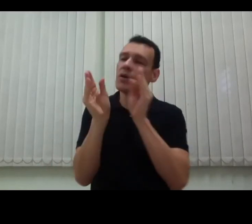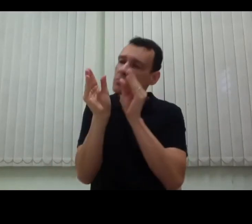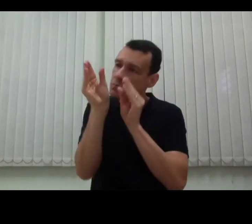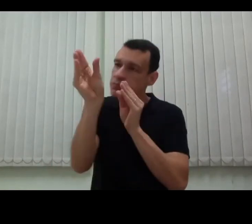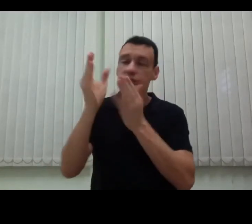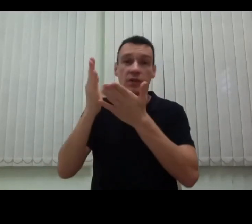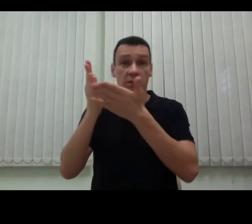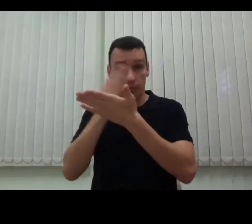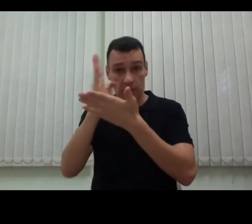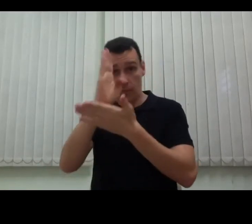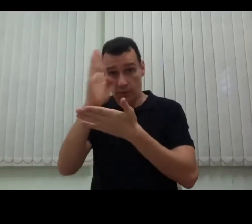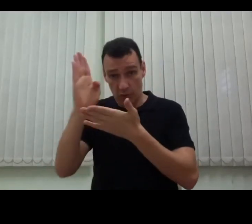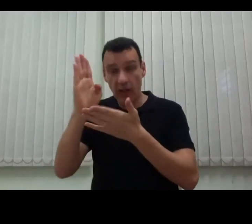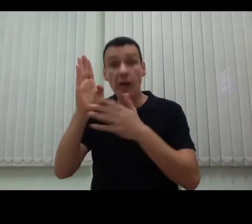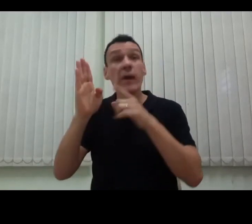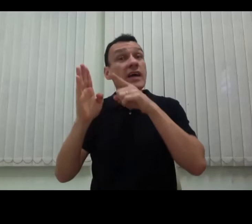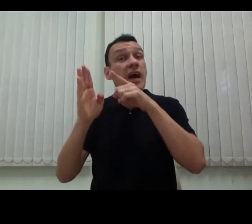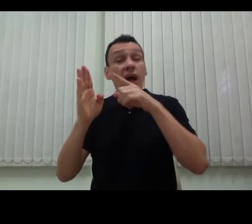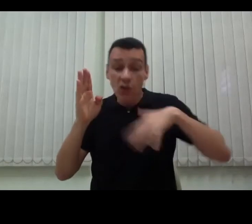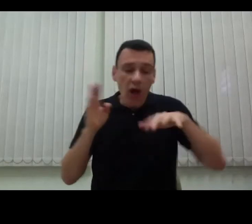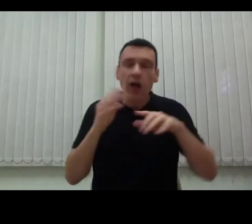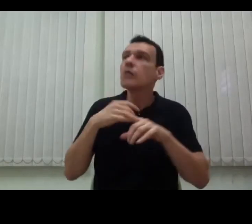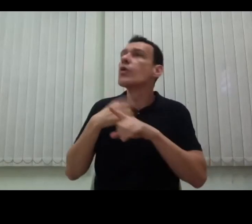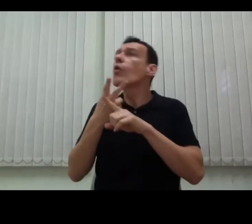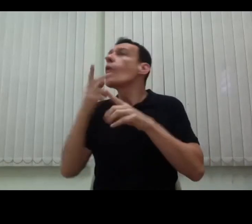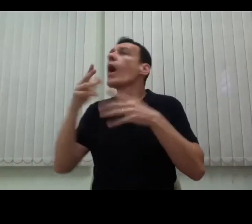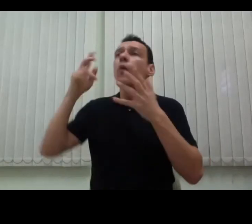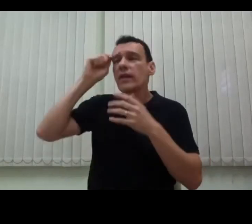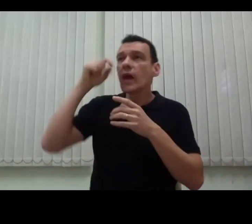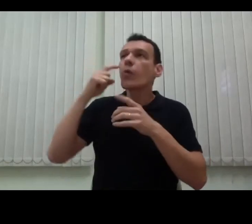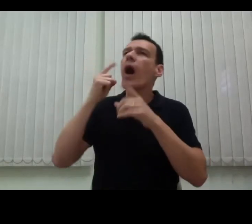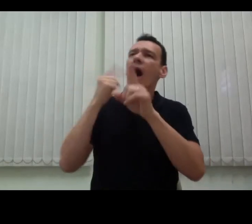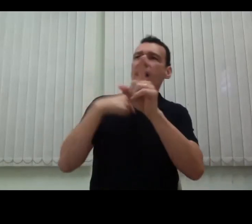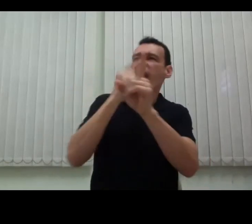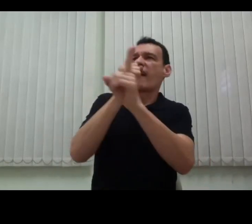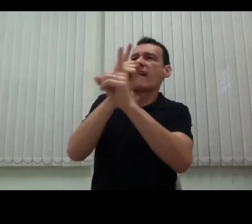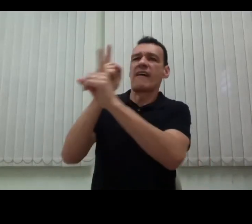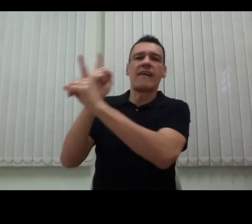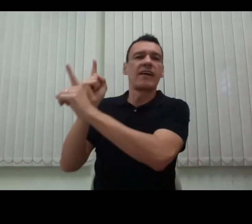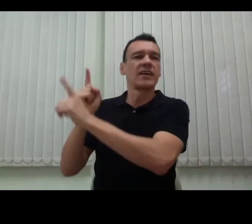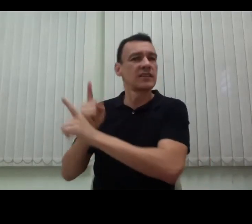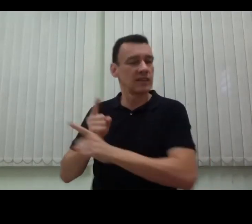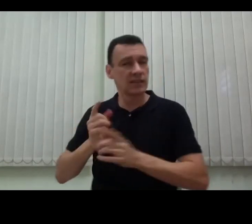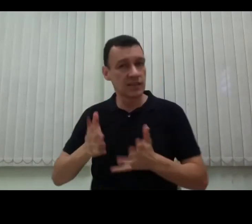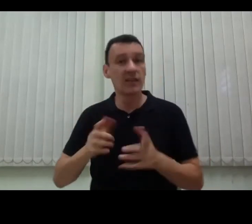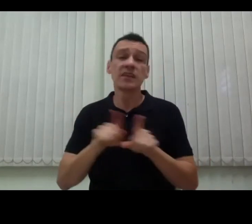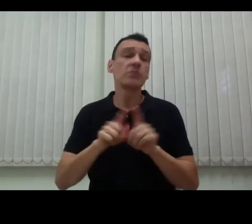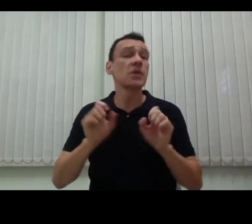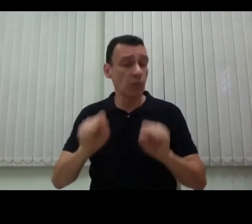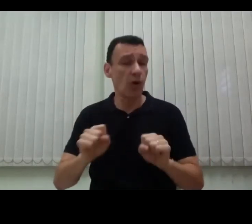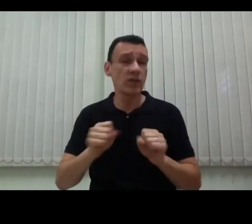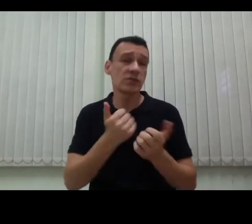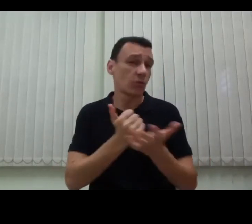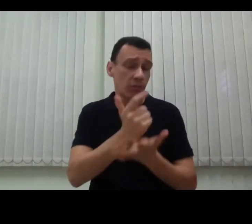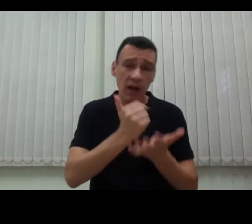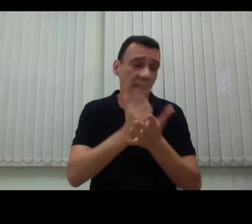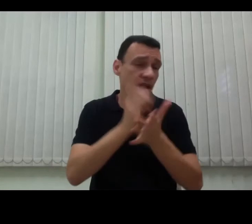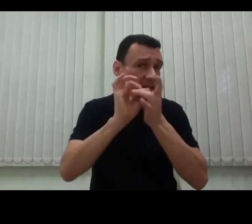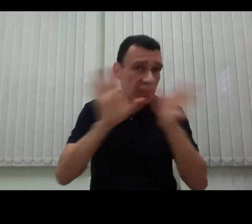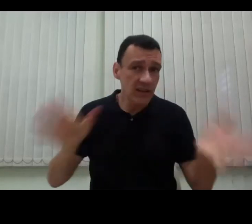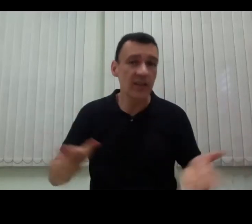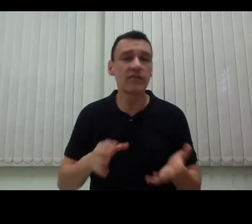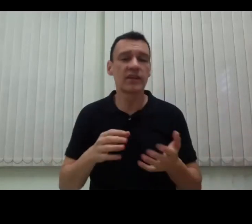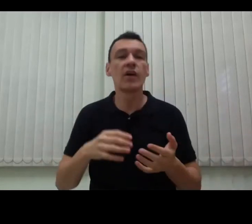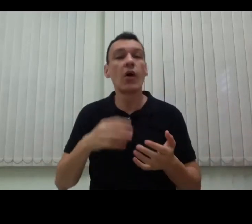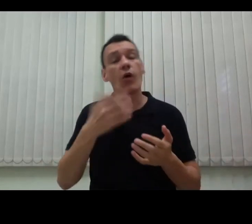dos nossos professores, dos nossos bibliotecários, eles podem ser comprados, mas podem não ser apresentados, né? Então, eu